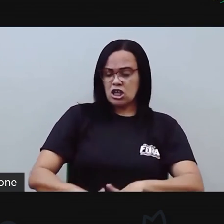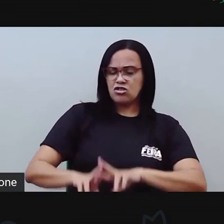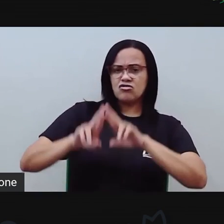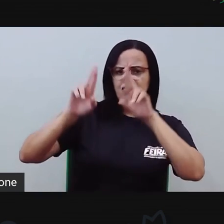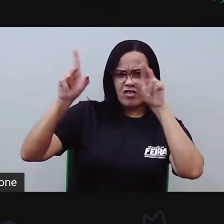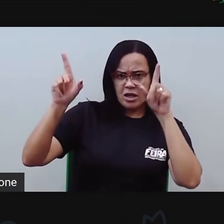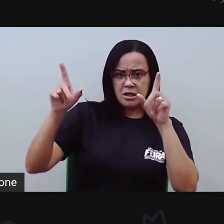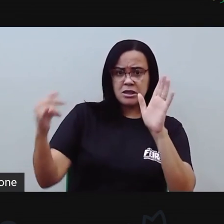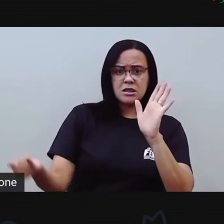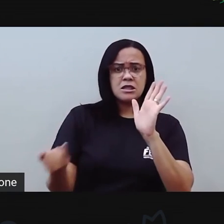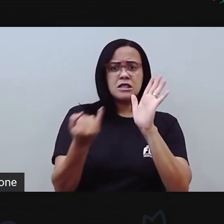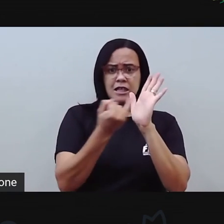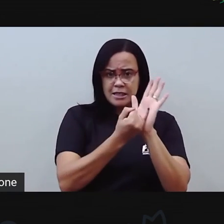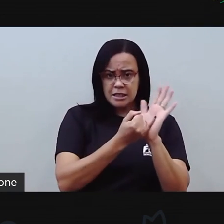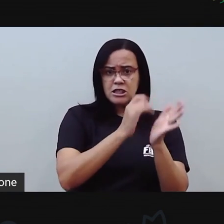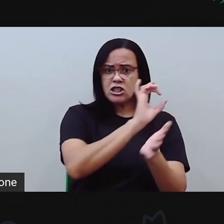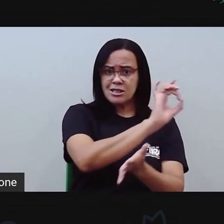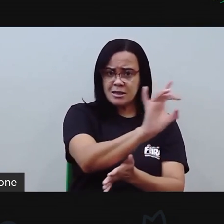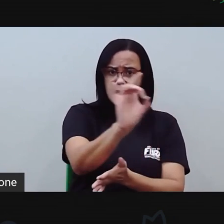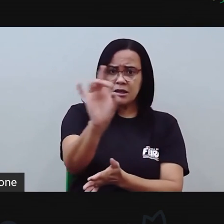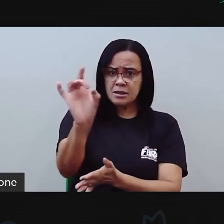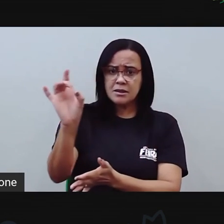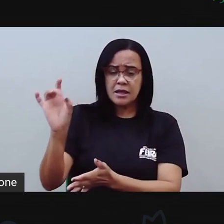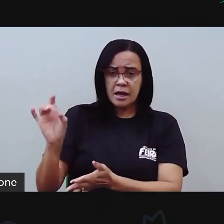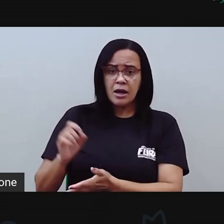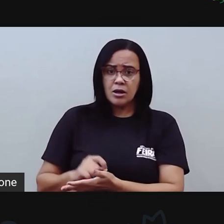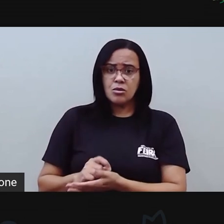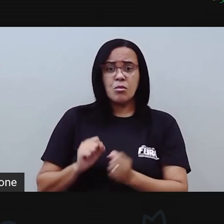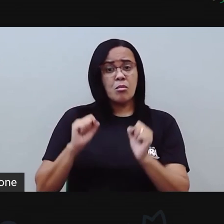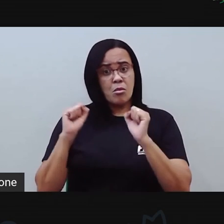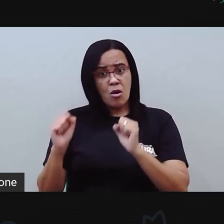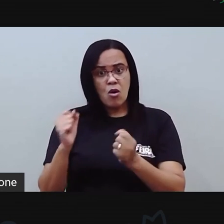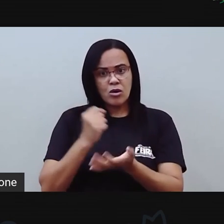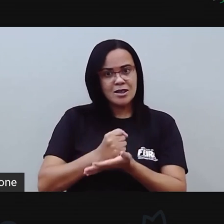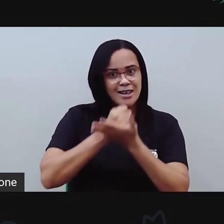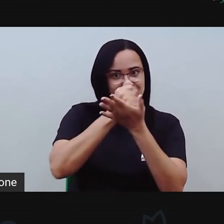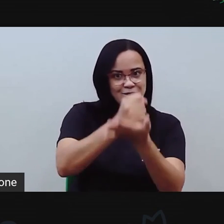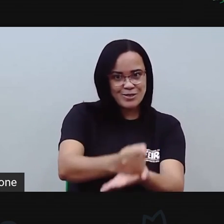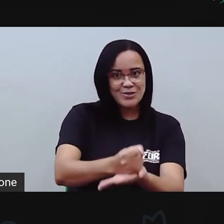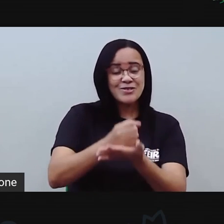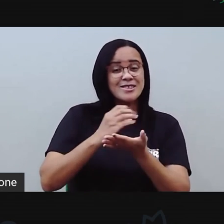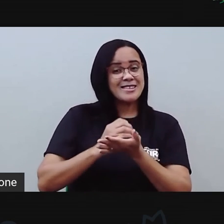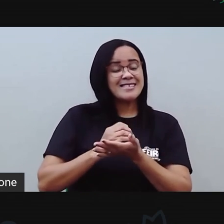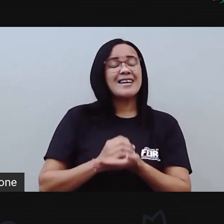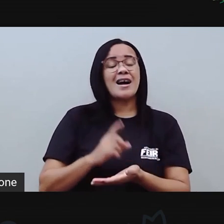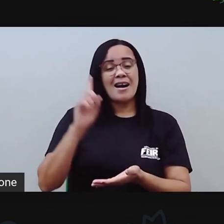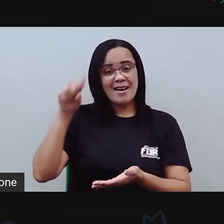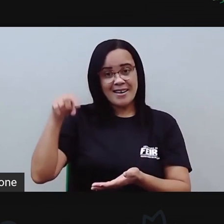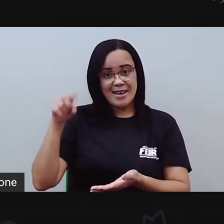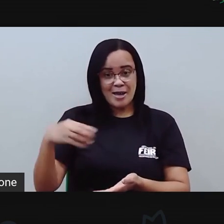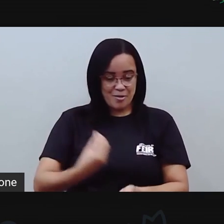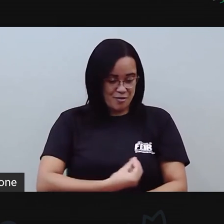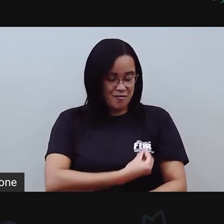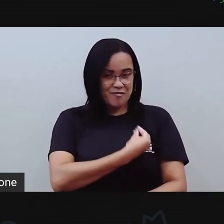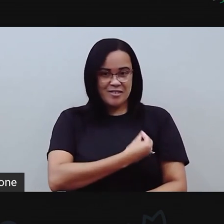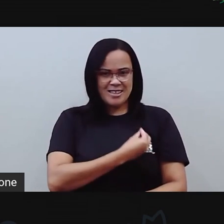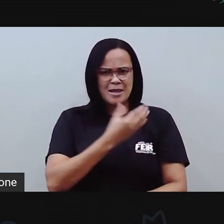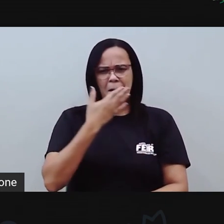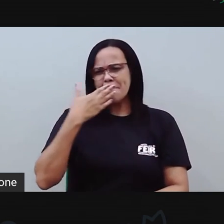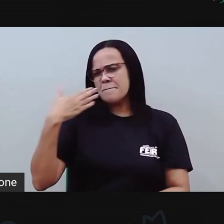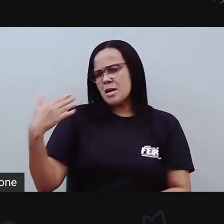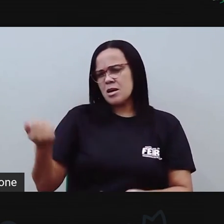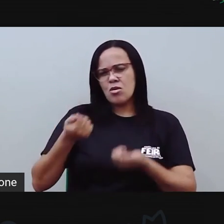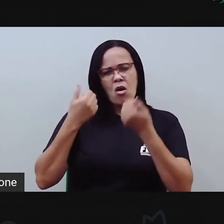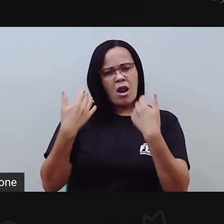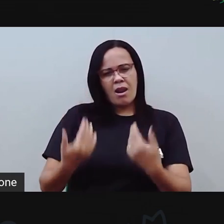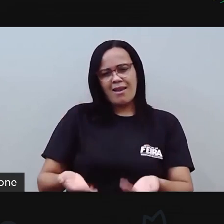e que isso contribui, né, esse respeito contribui para a gente conviver, ó, de uma maneira muito melhor, muito mais